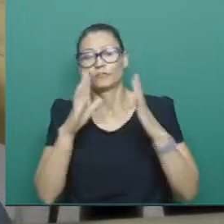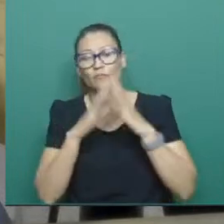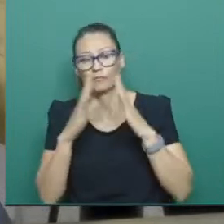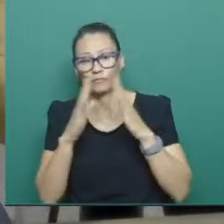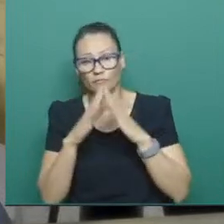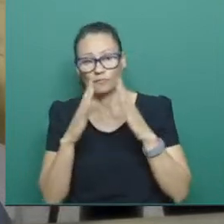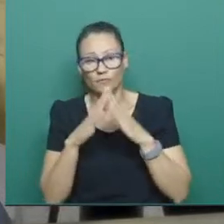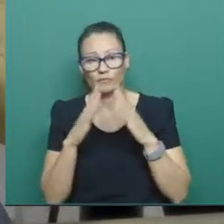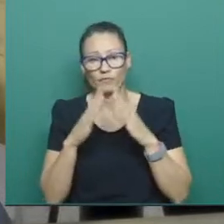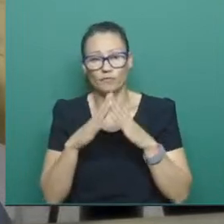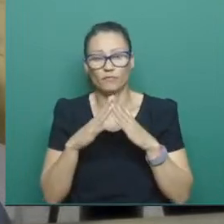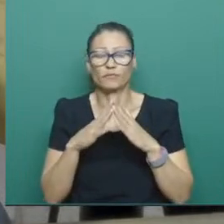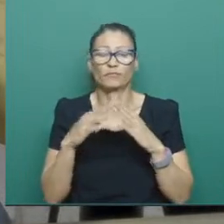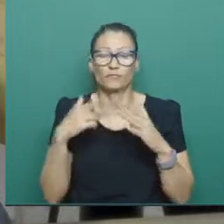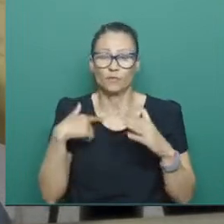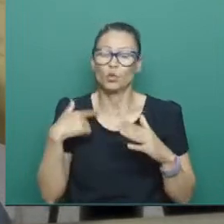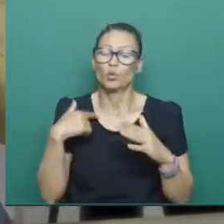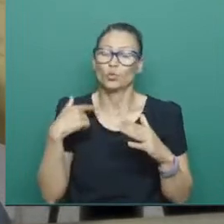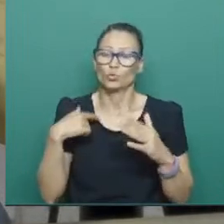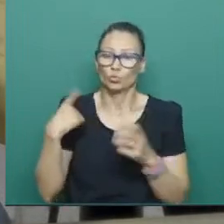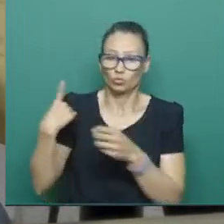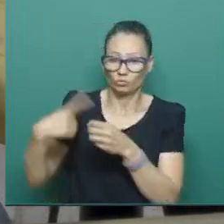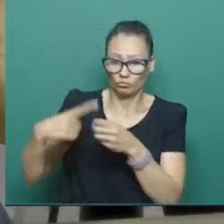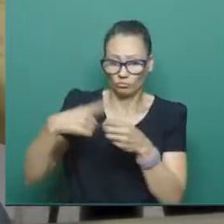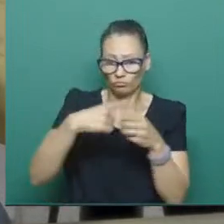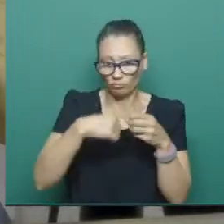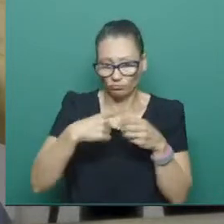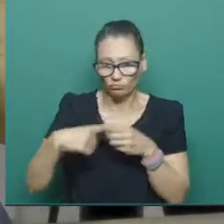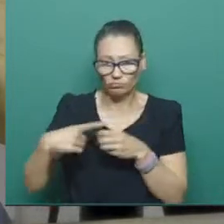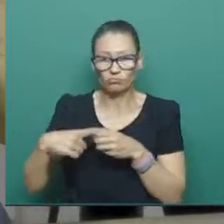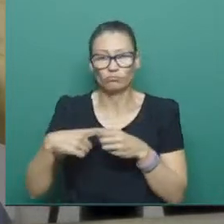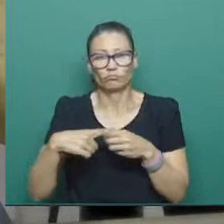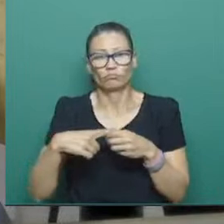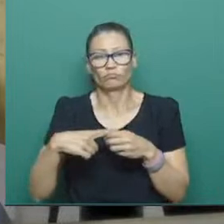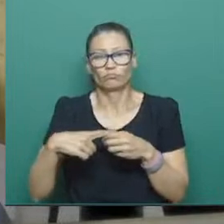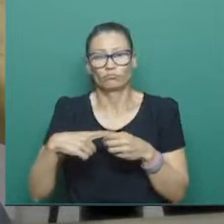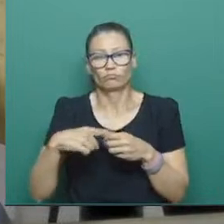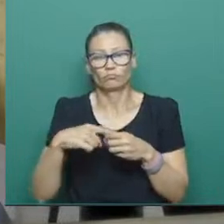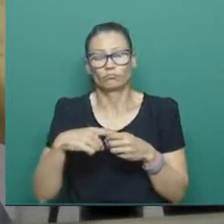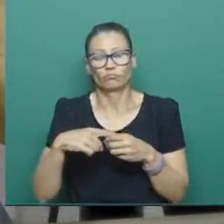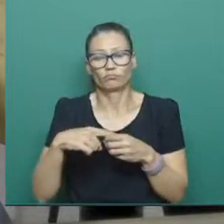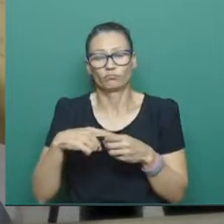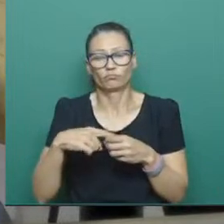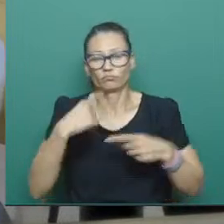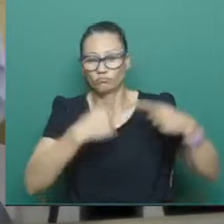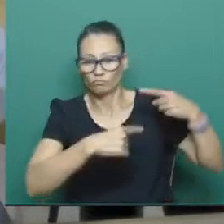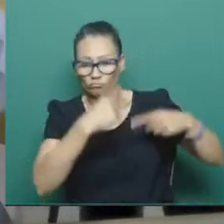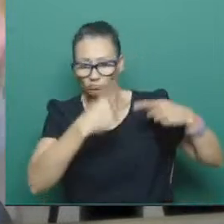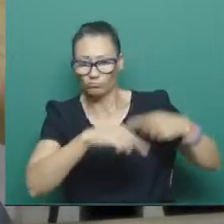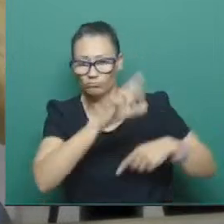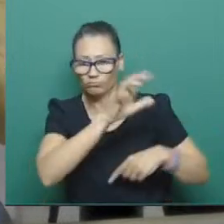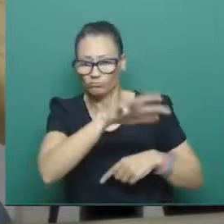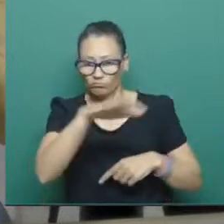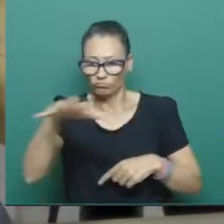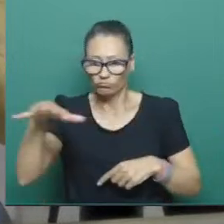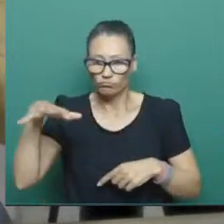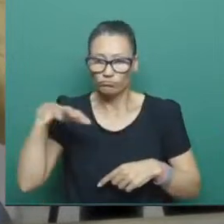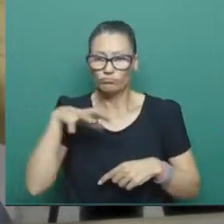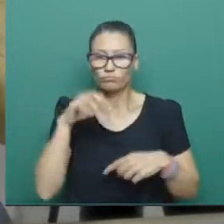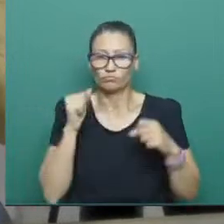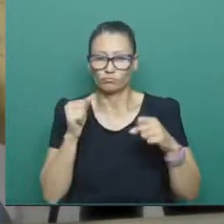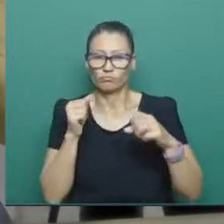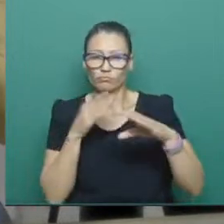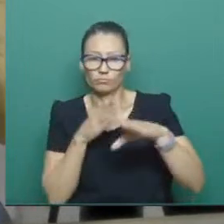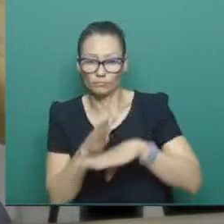de Política Urbana aqui na Câmara, a gente batalhou pelo Pode Entrar. Pode Entrar tem uma cláusula que dá preferência para as